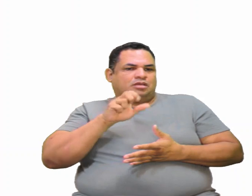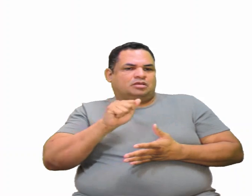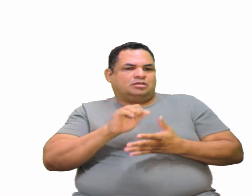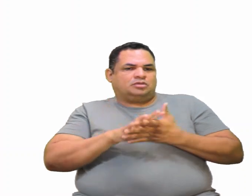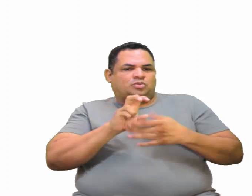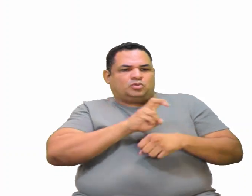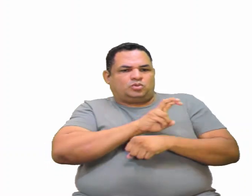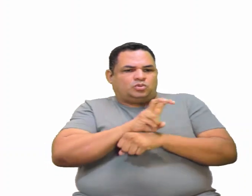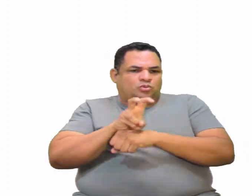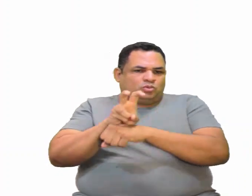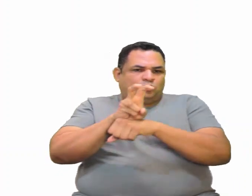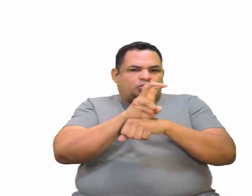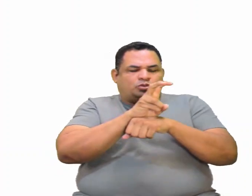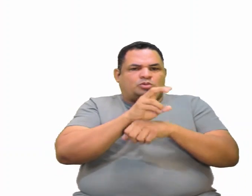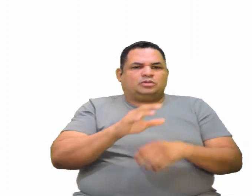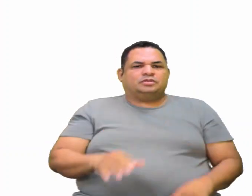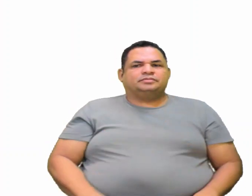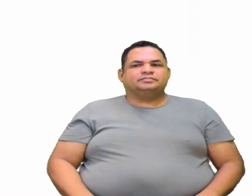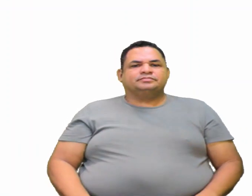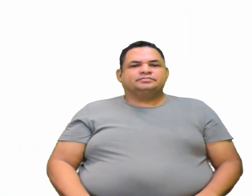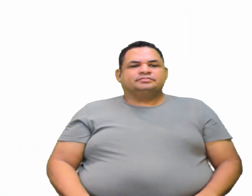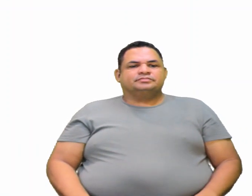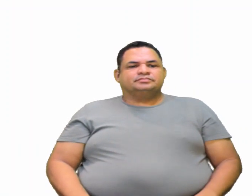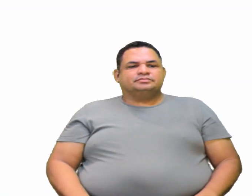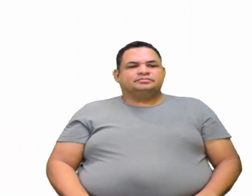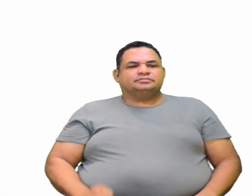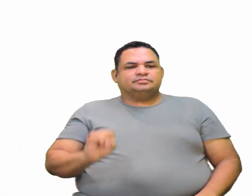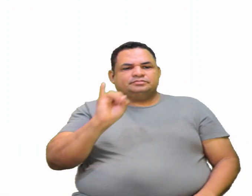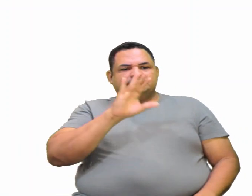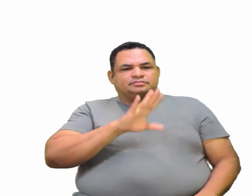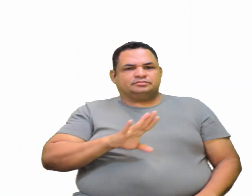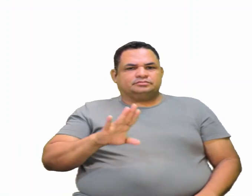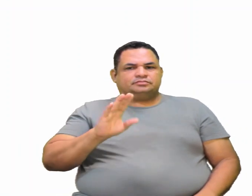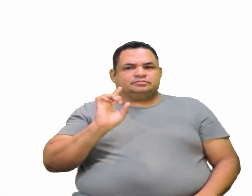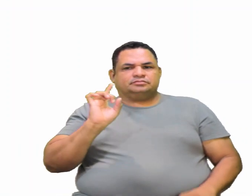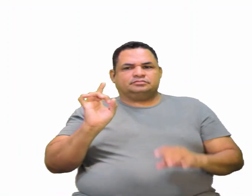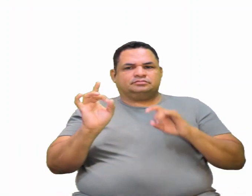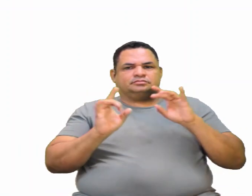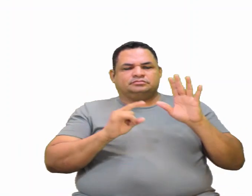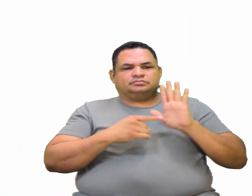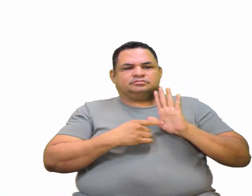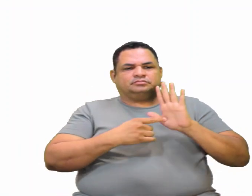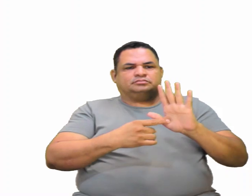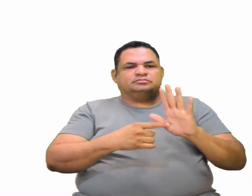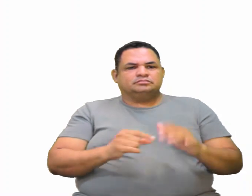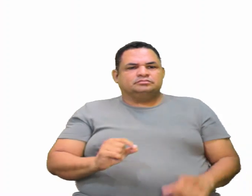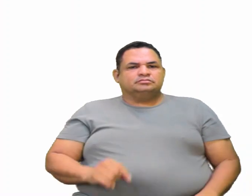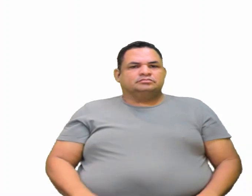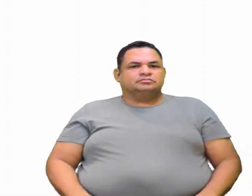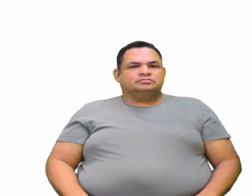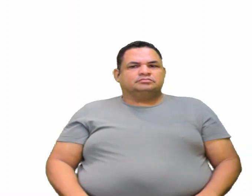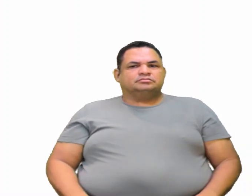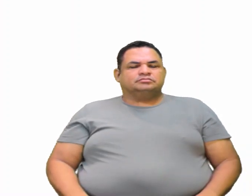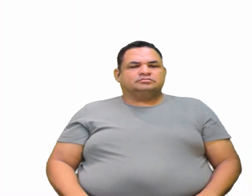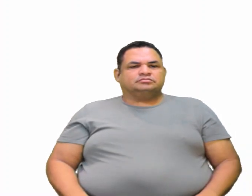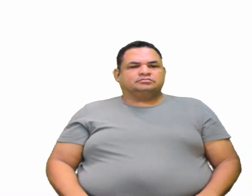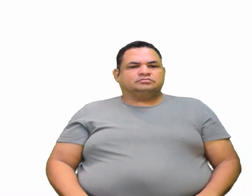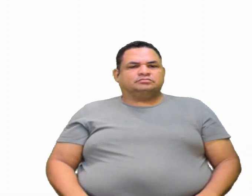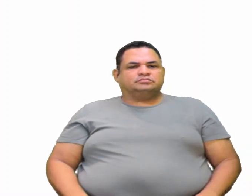uma serpente marinha. Olha que interessante. As imagens aí, né? Cada imagem dessa representa o que a professora acabou de